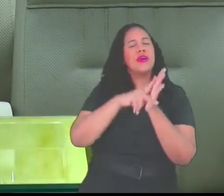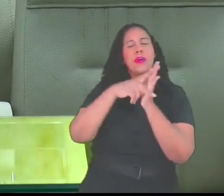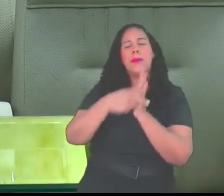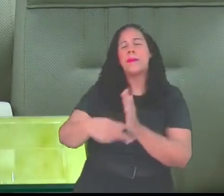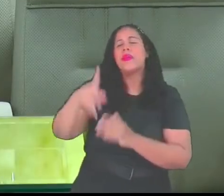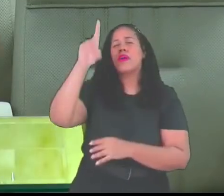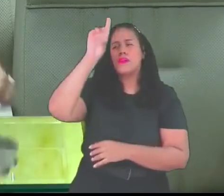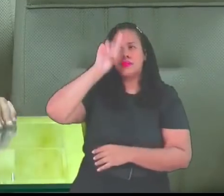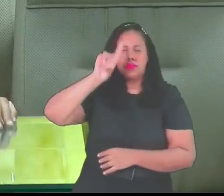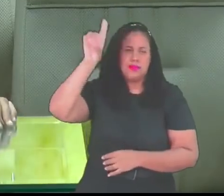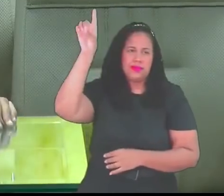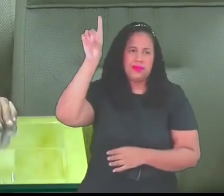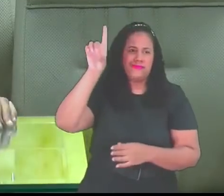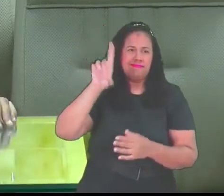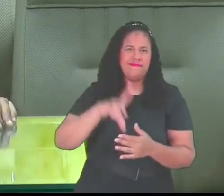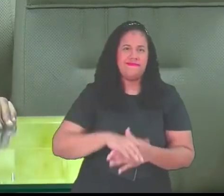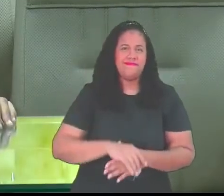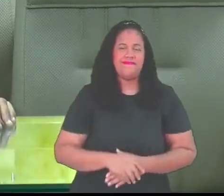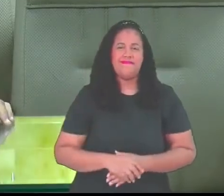Senhor.